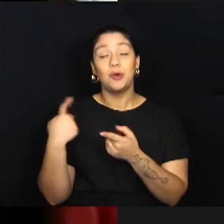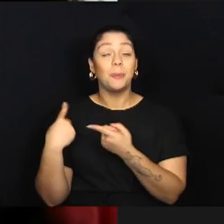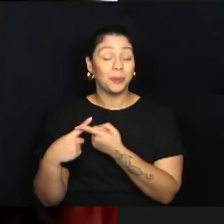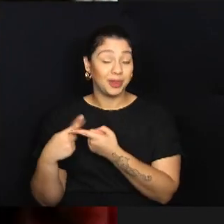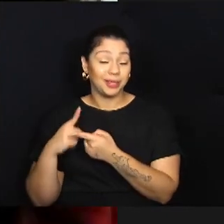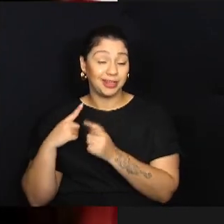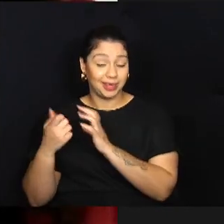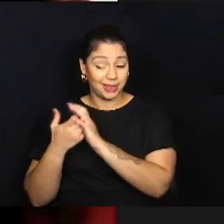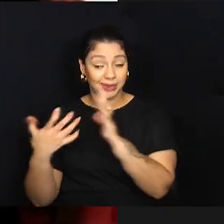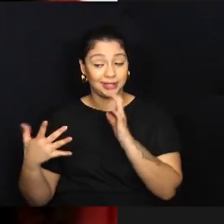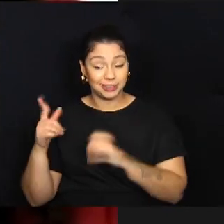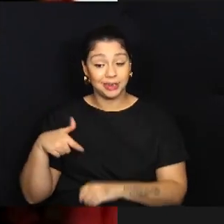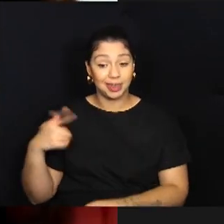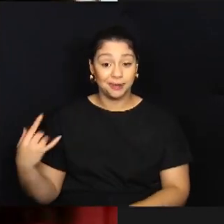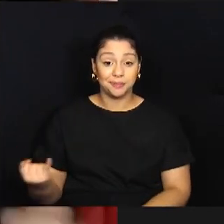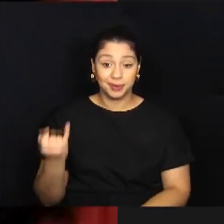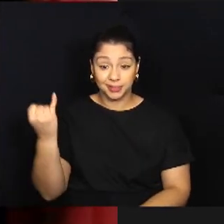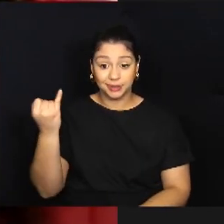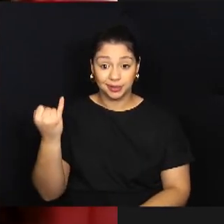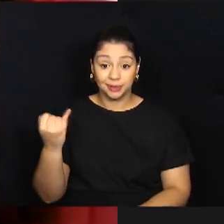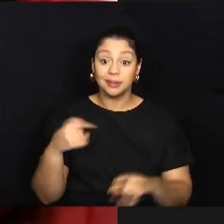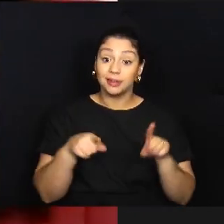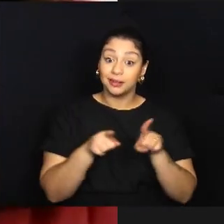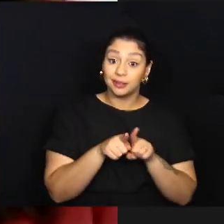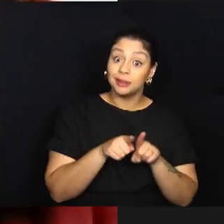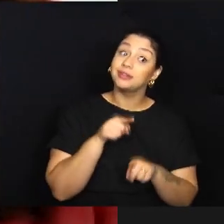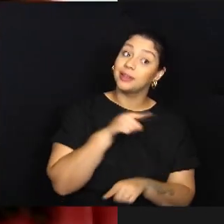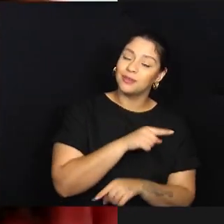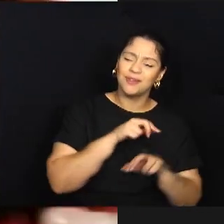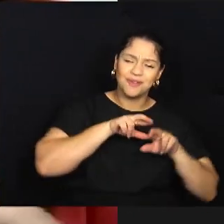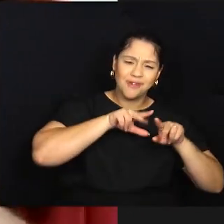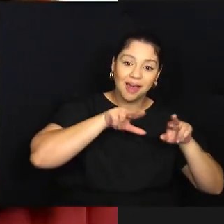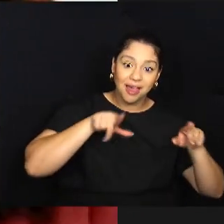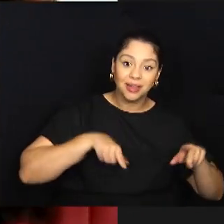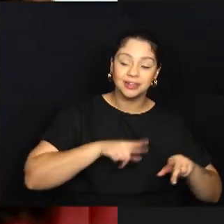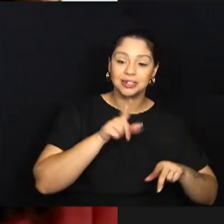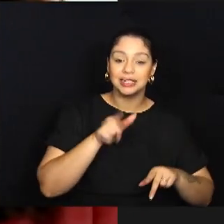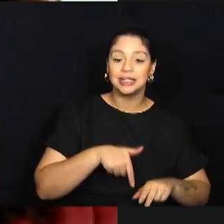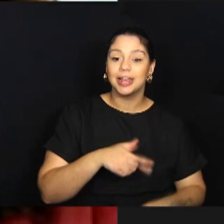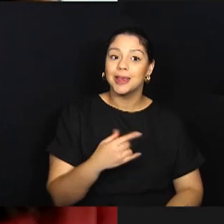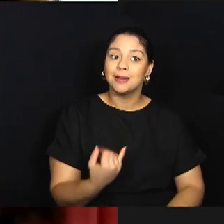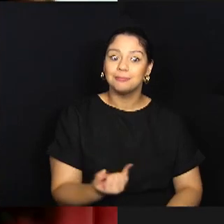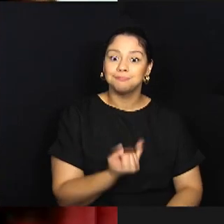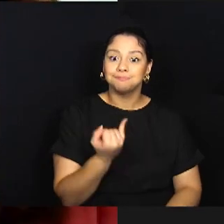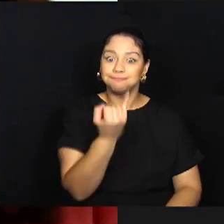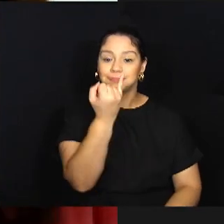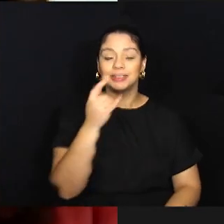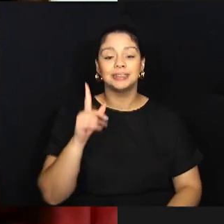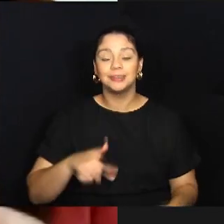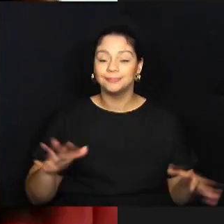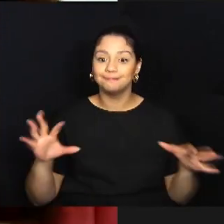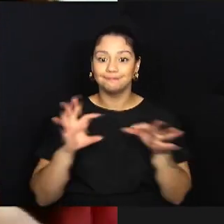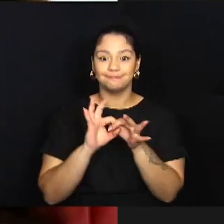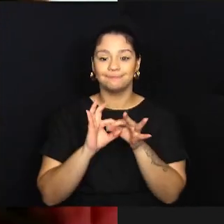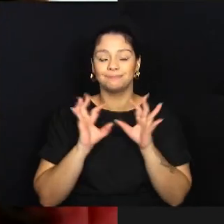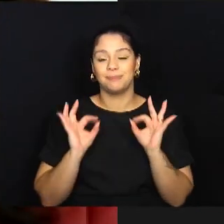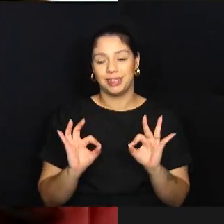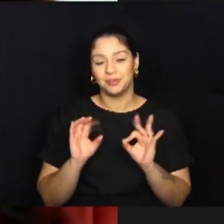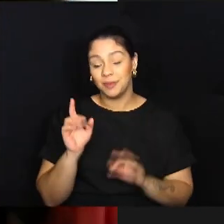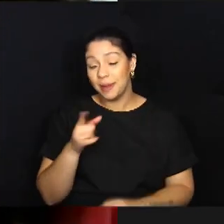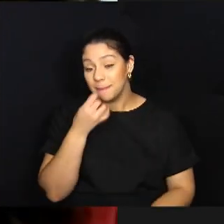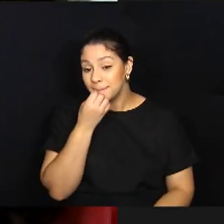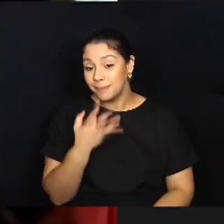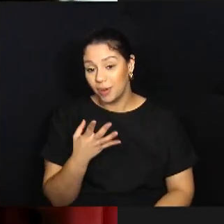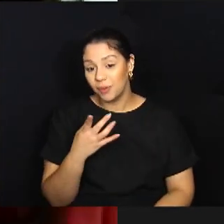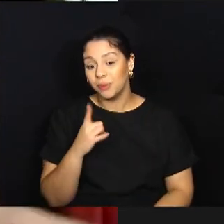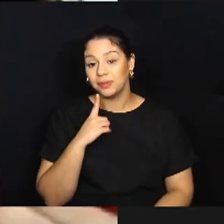são importantes, que a Vanderlei não tem, e ele tem várias que eu não tenho, então a gente soma. E eu acho que bacana é isso. A gente faz de